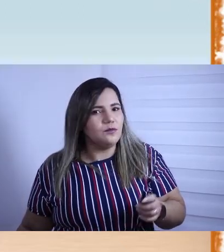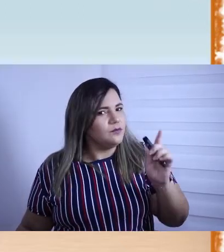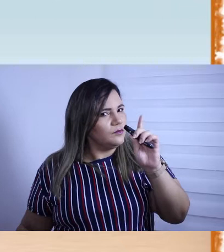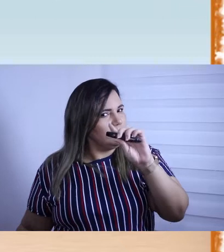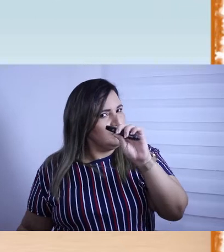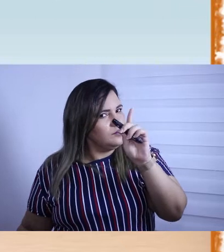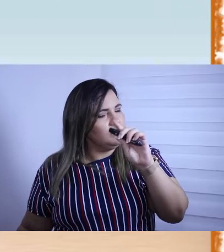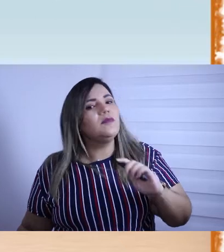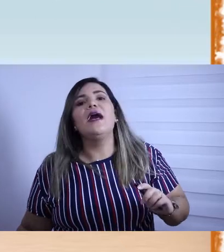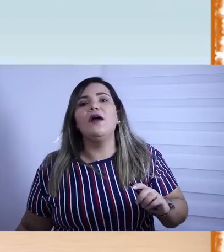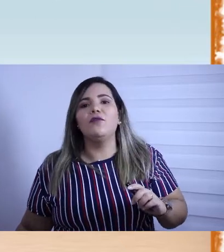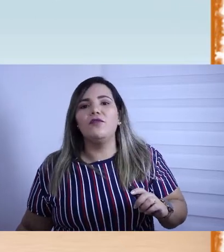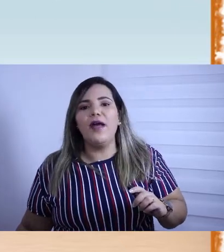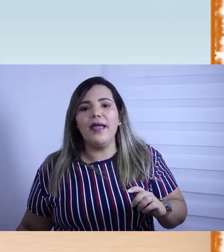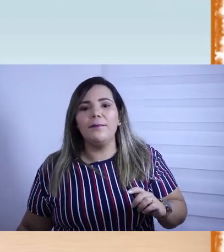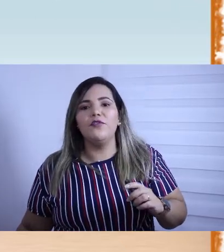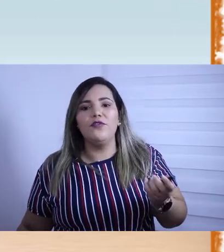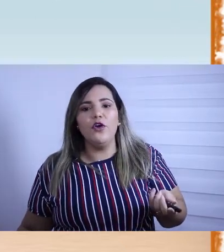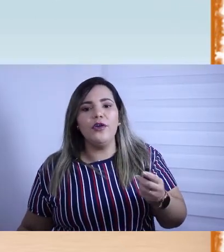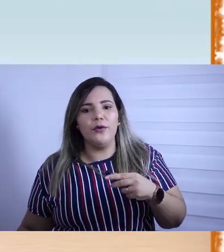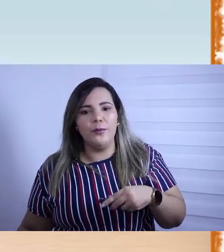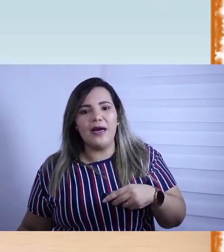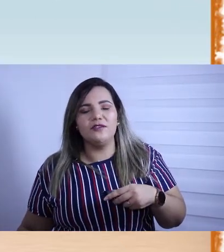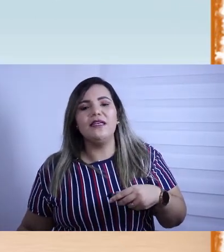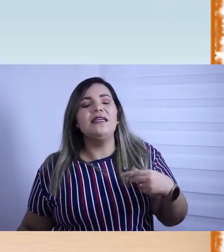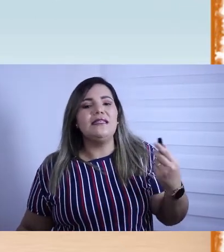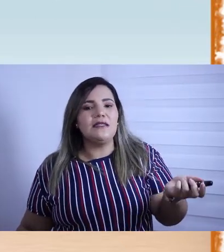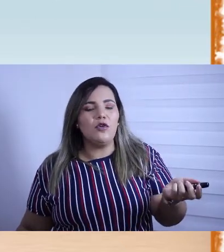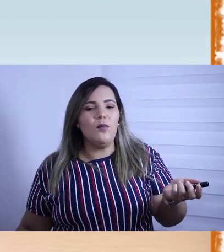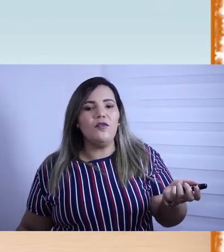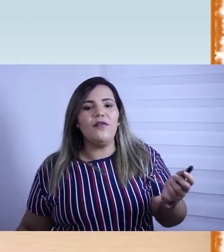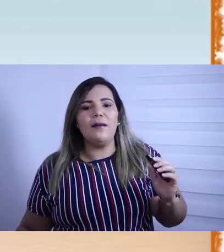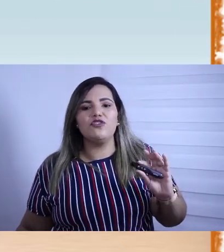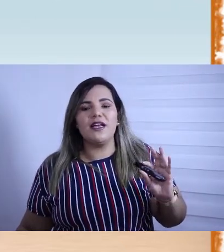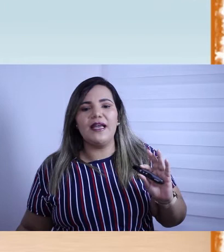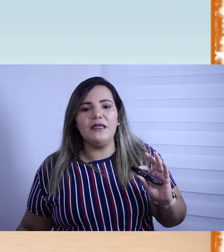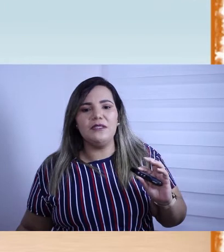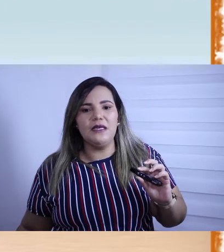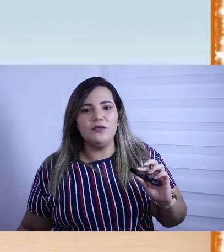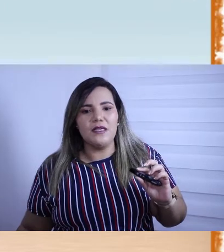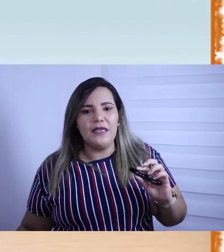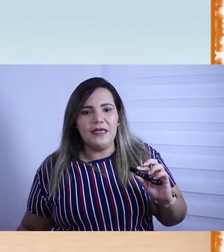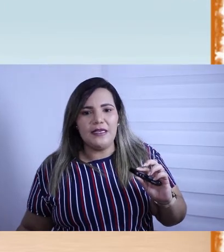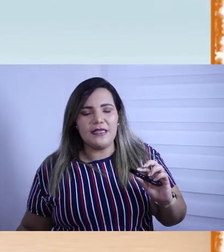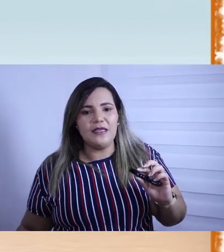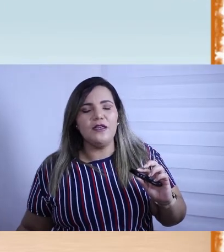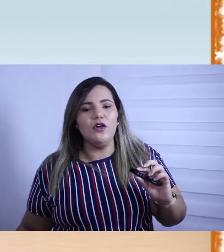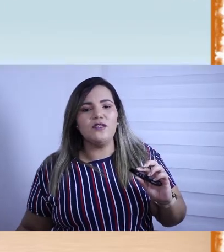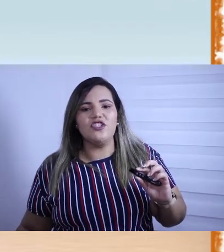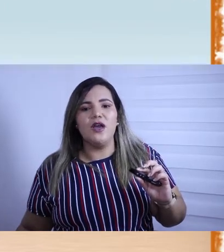substantivo é um verbo foi roubado né então como é um verbo já eliminamos